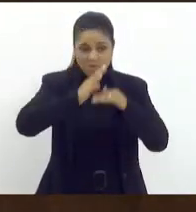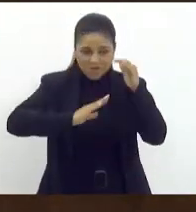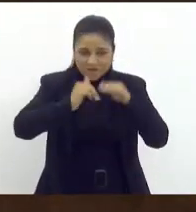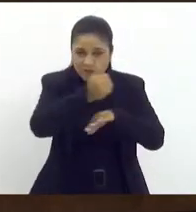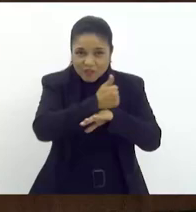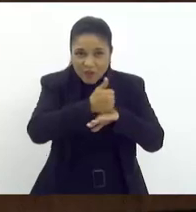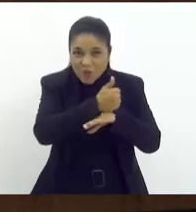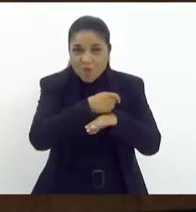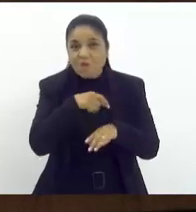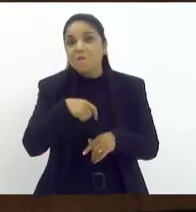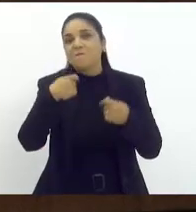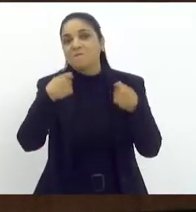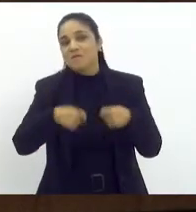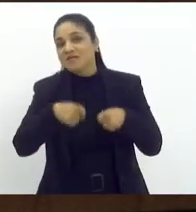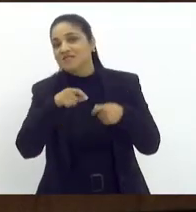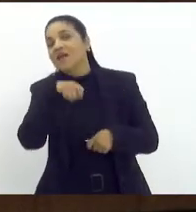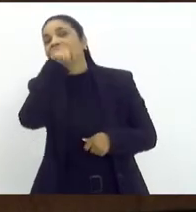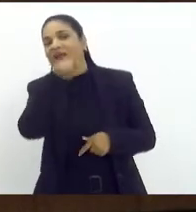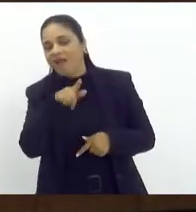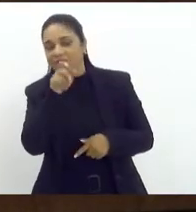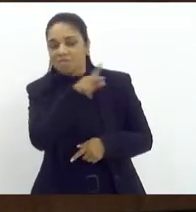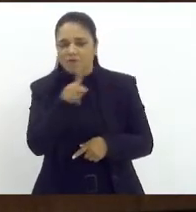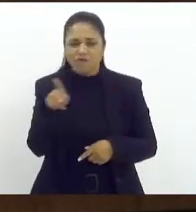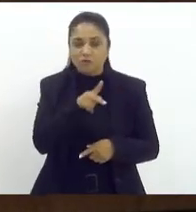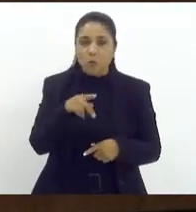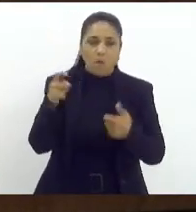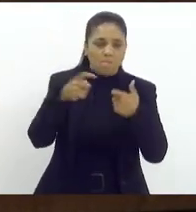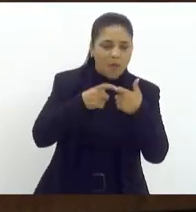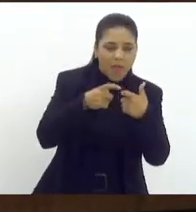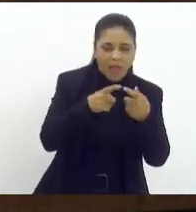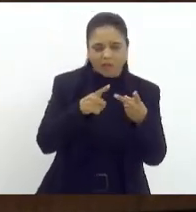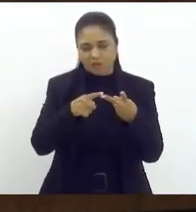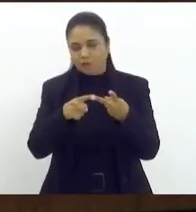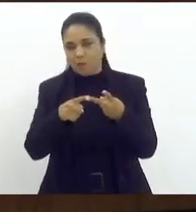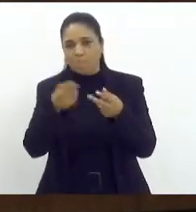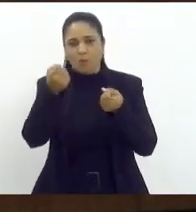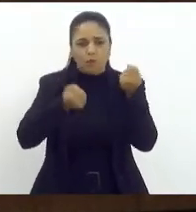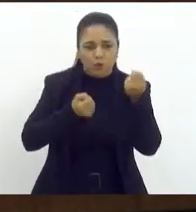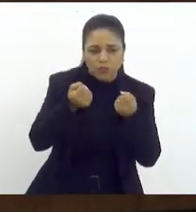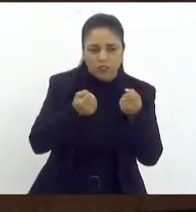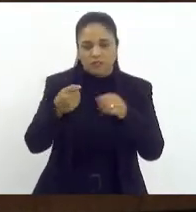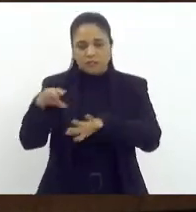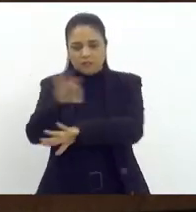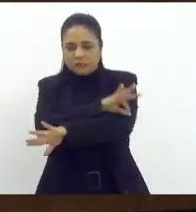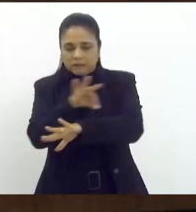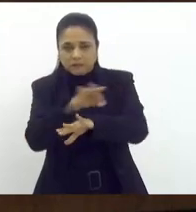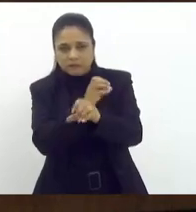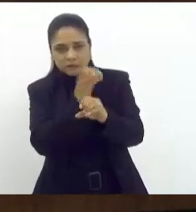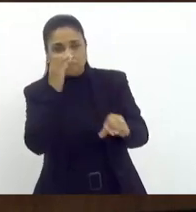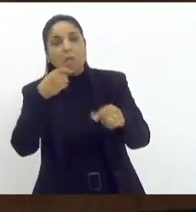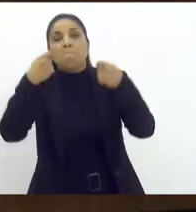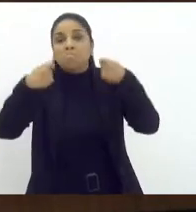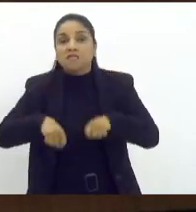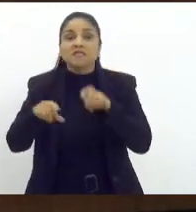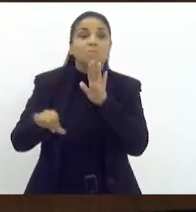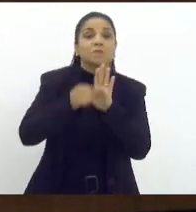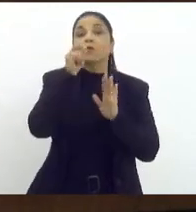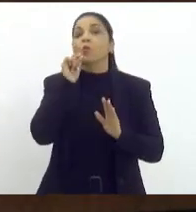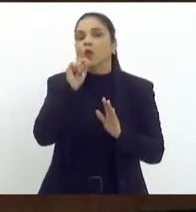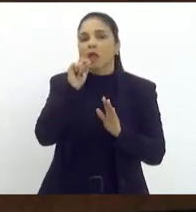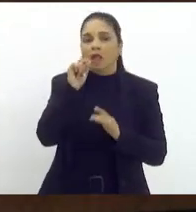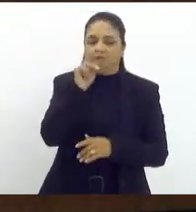Professor seja um engenheiro seja um médico seja um motorista qualquer um precisa do professor